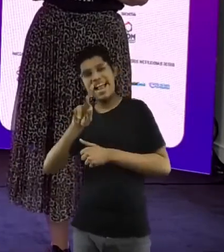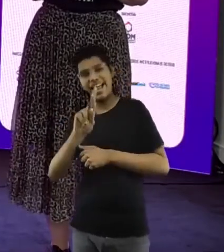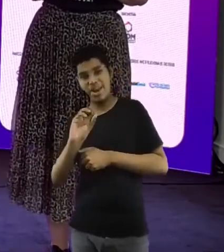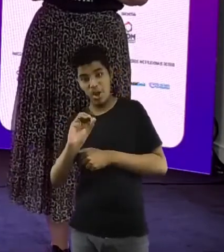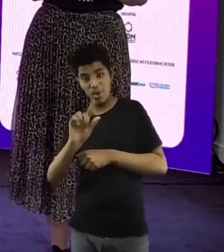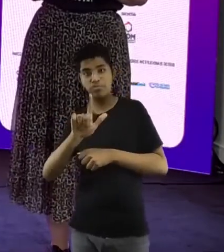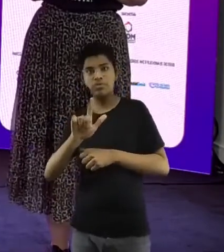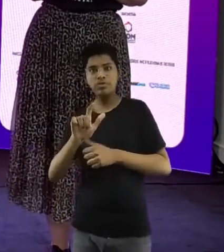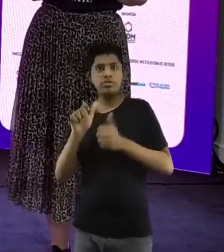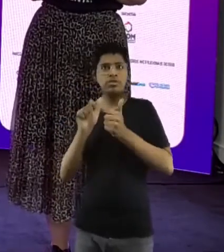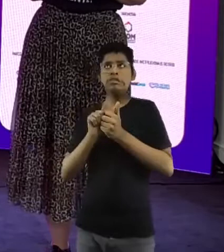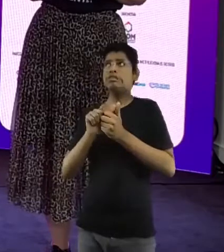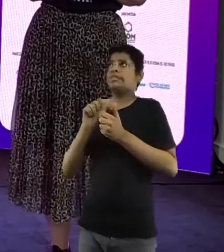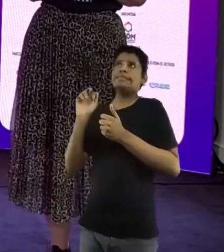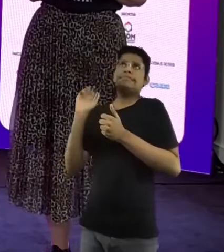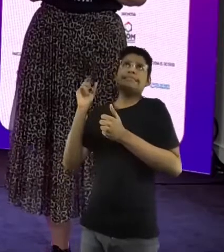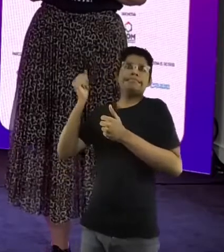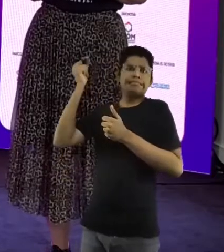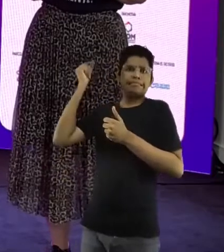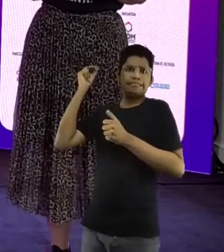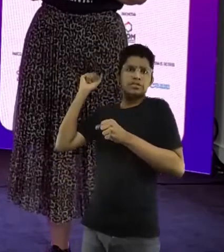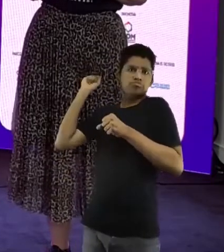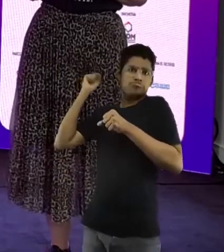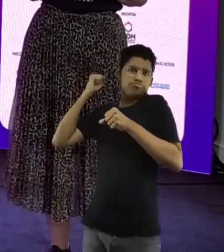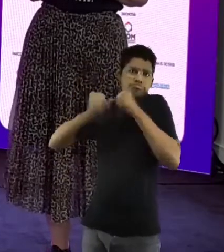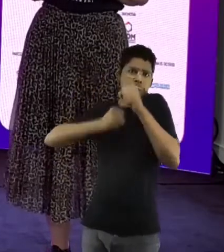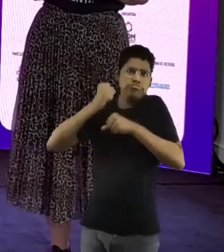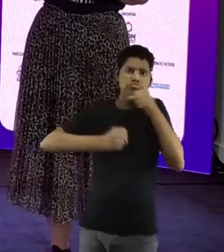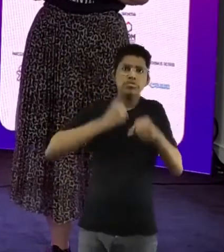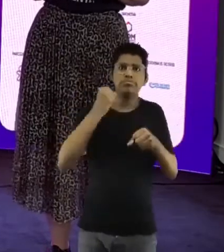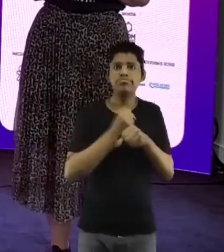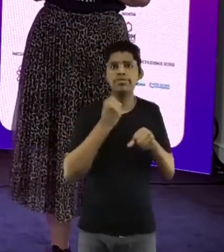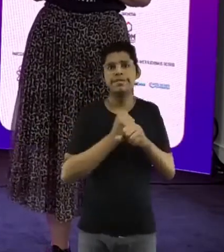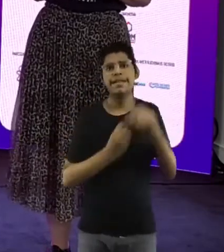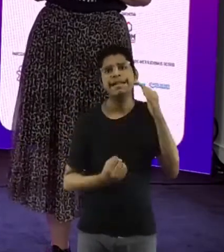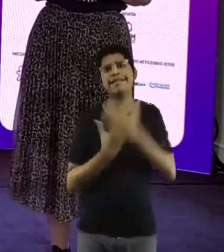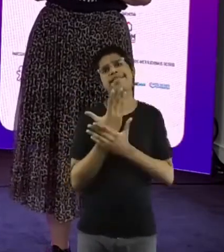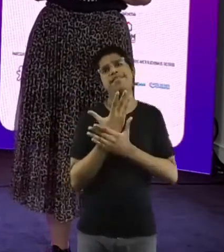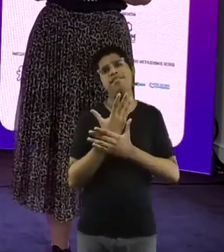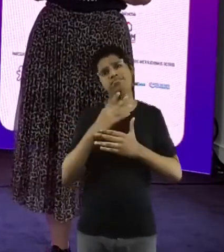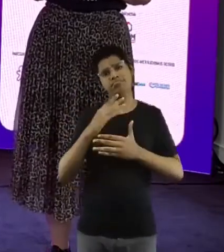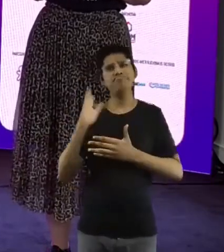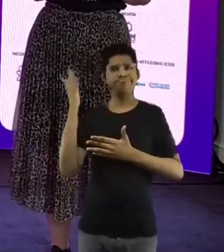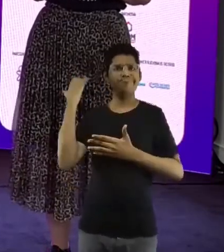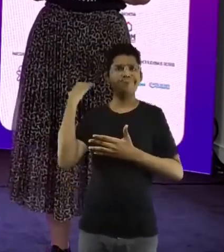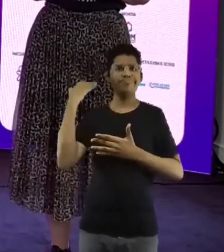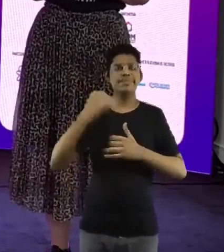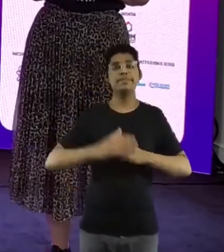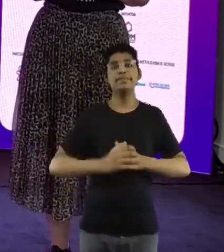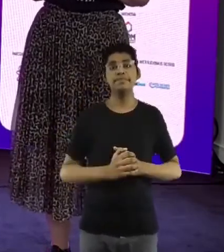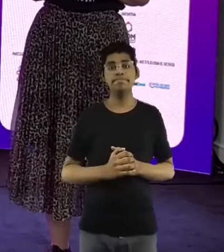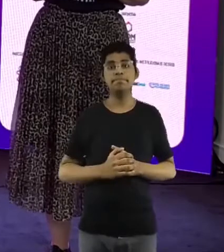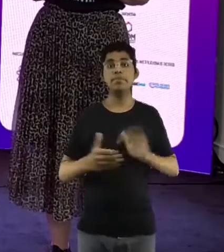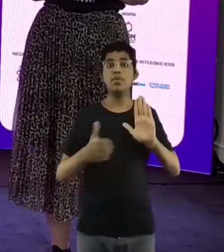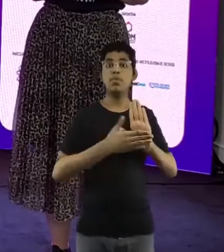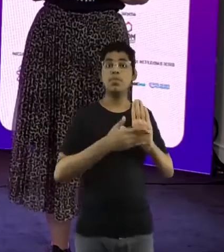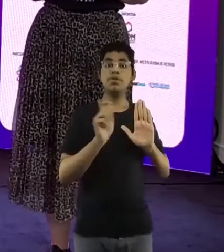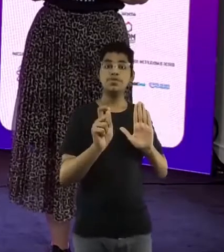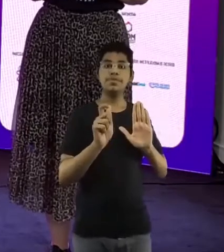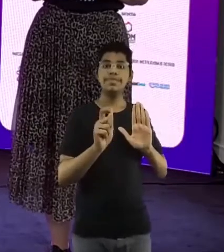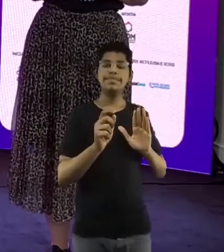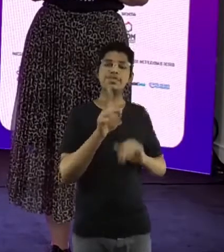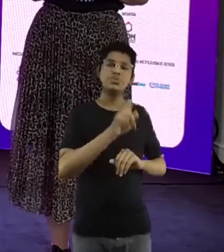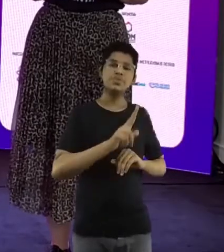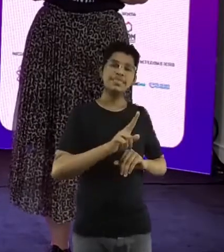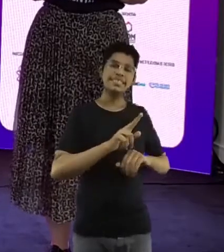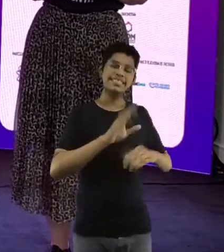um propósito bem grande, e o nosso propósito maior é que a gente possa usar tecnologia e dados para o bem, para ajudar a